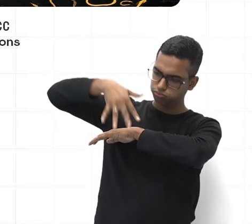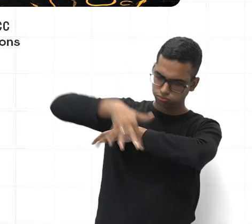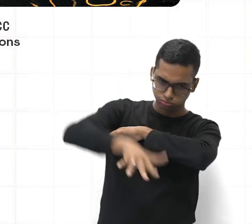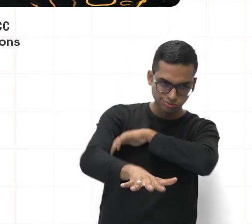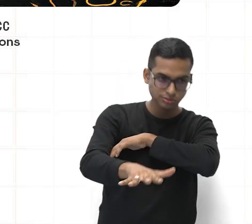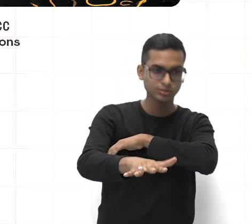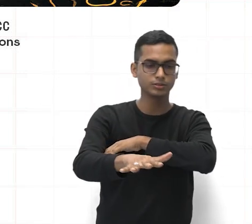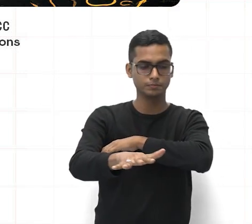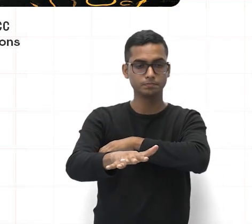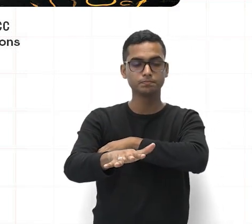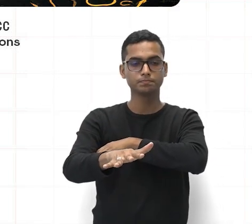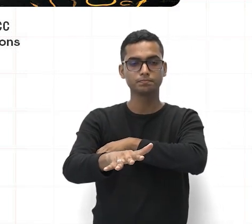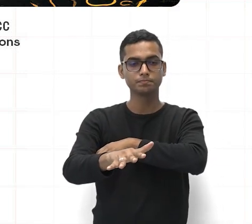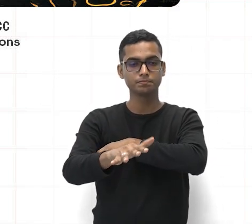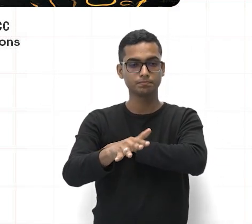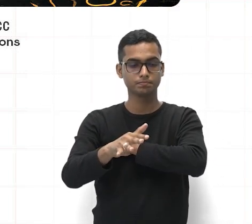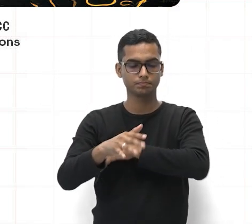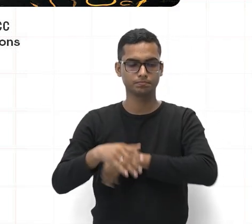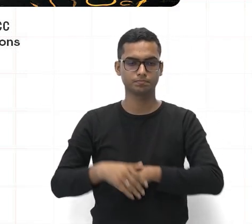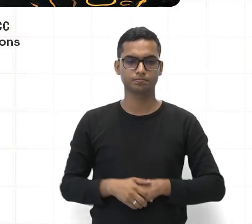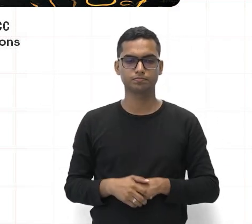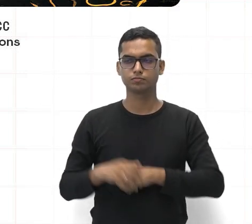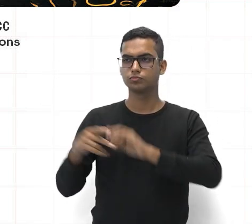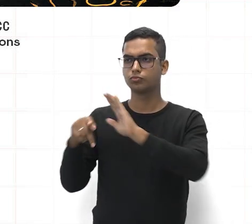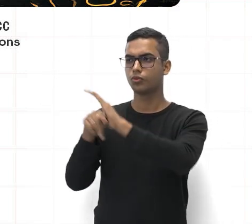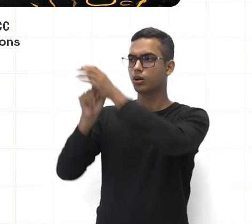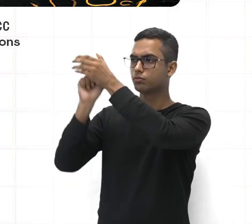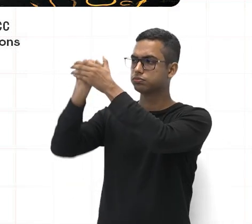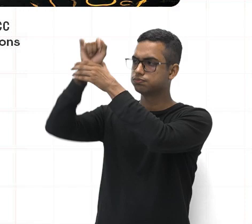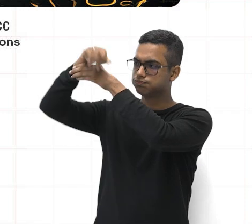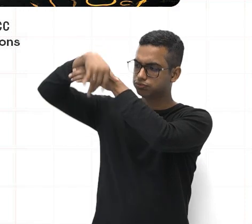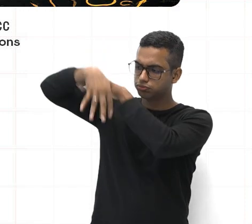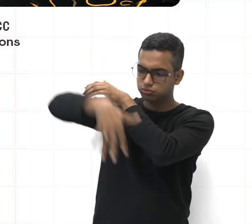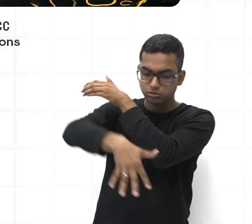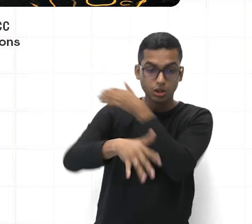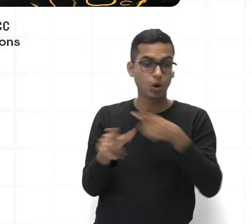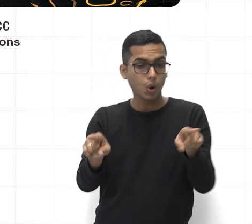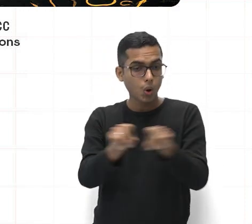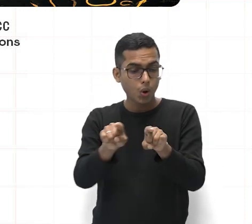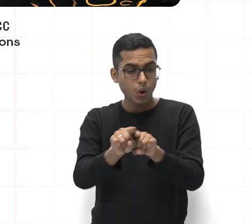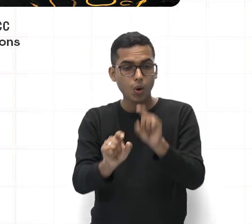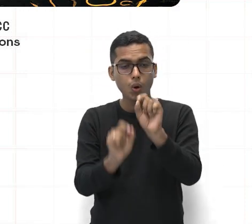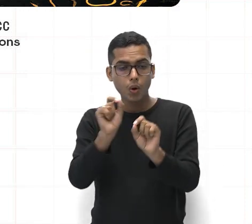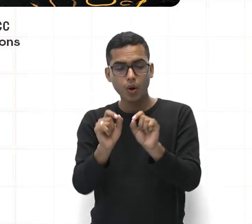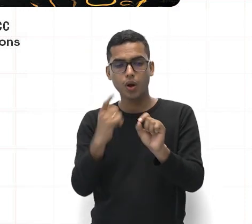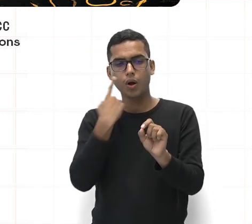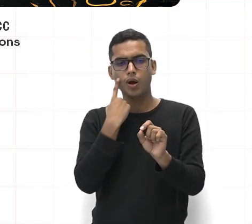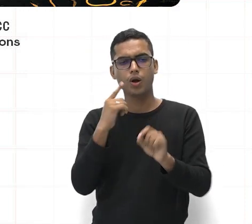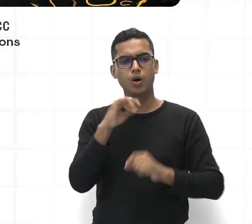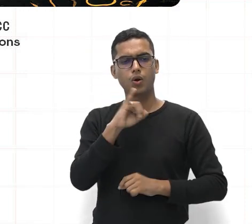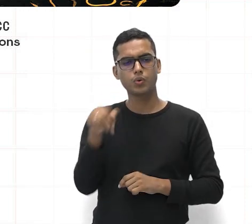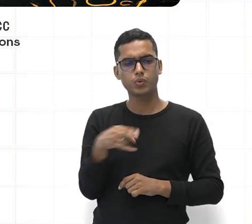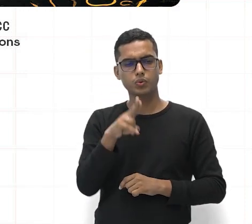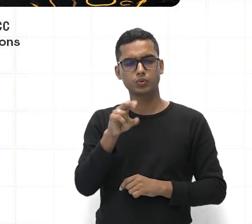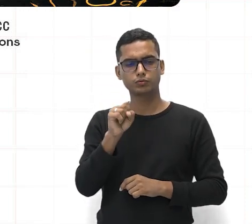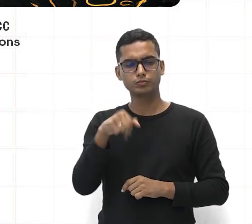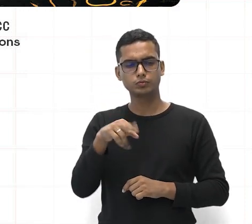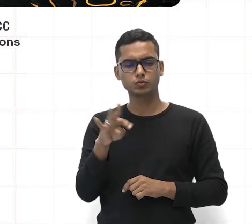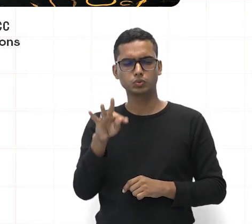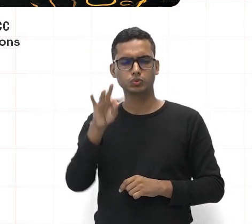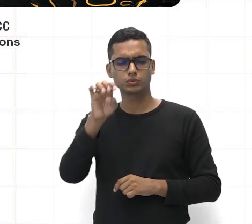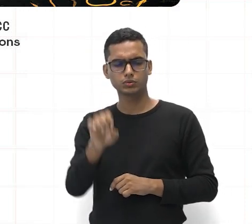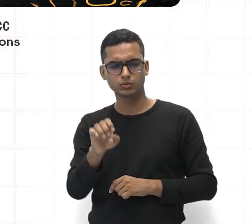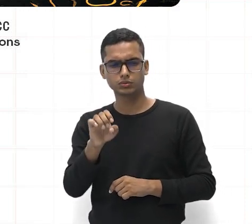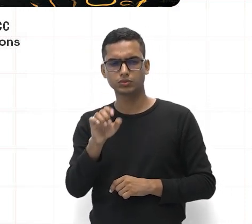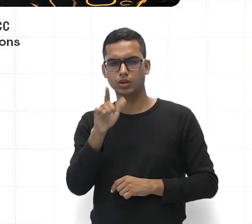a sua nascente, e a direção que está voltada para o baixo curso do rio o que nós chamamos